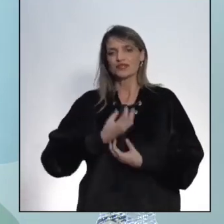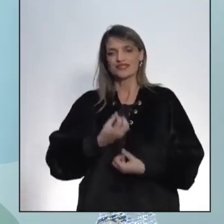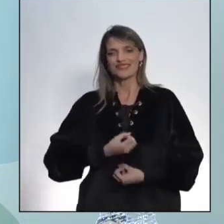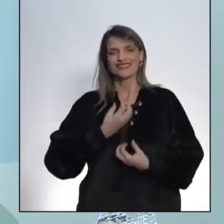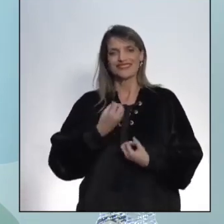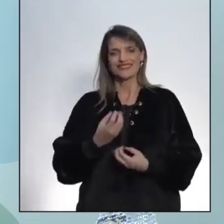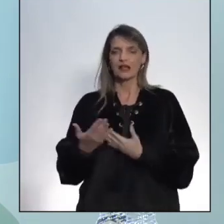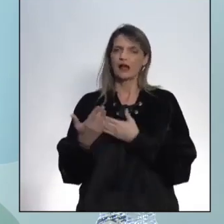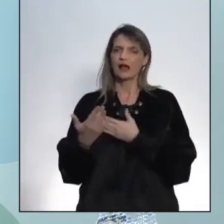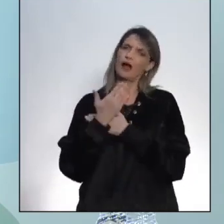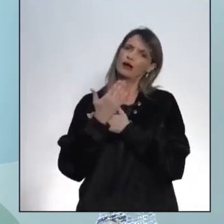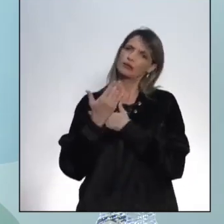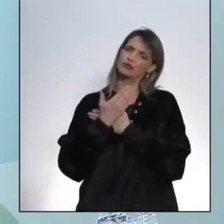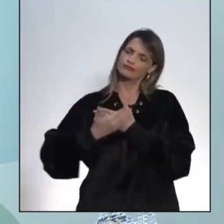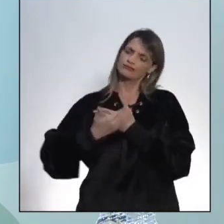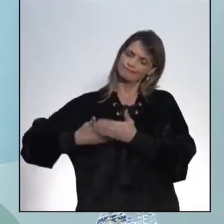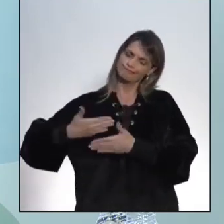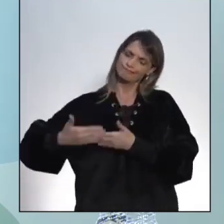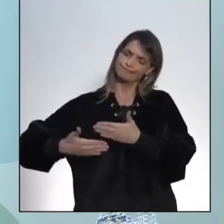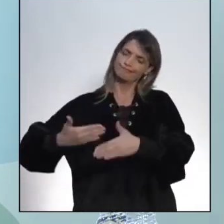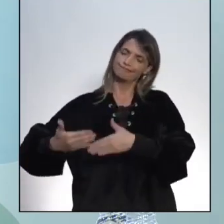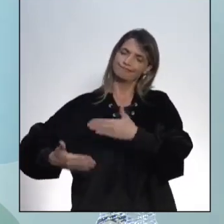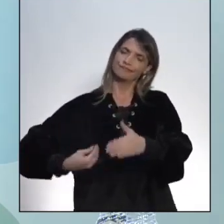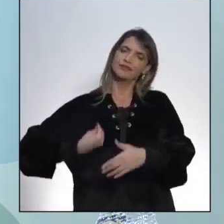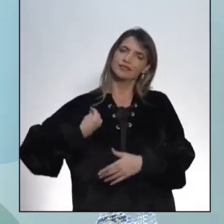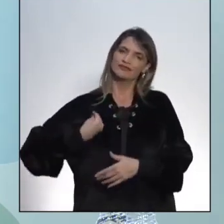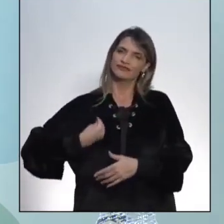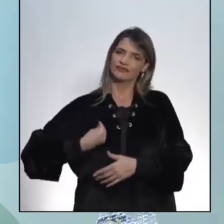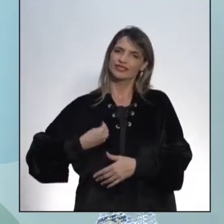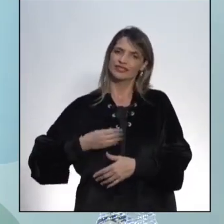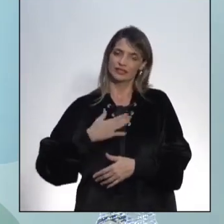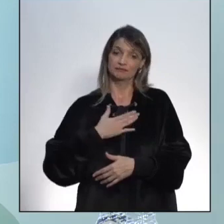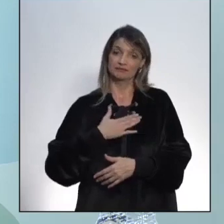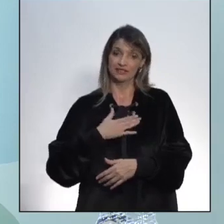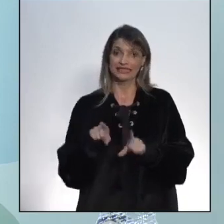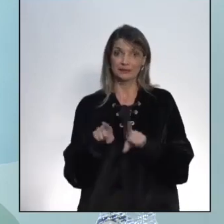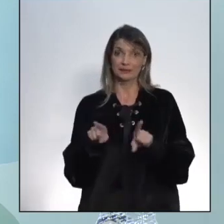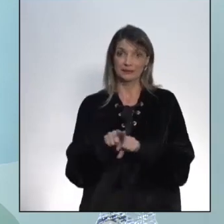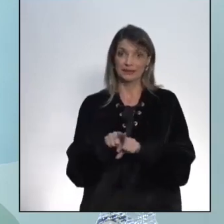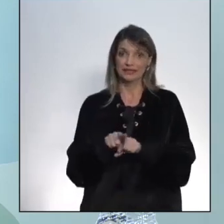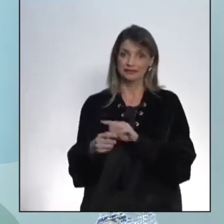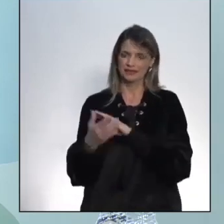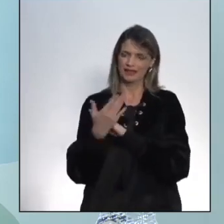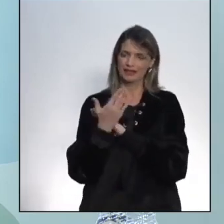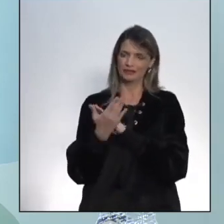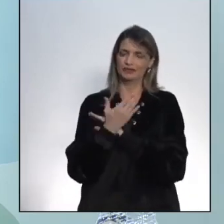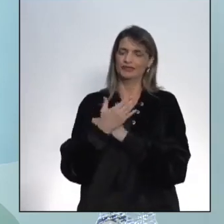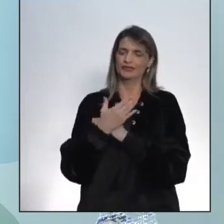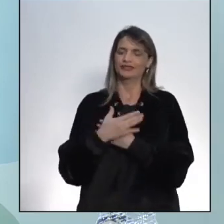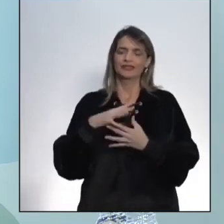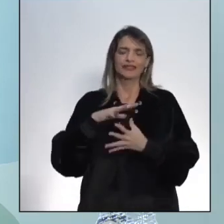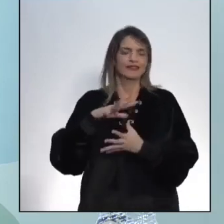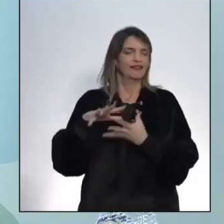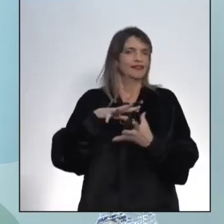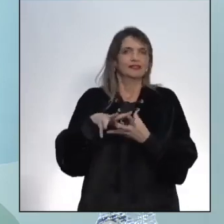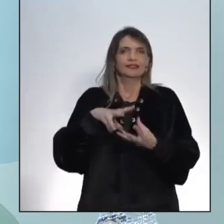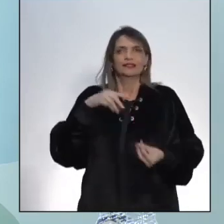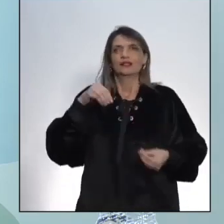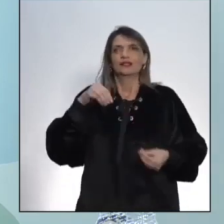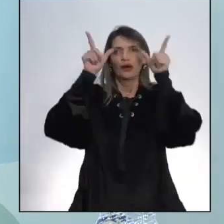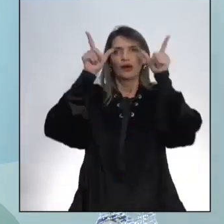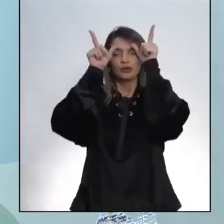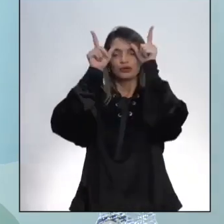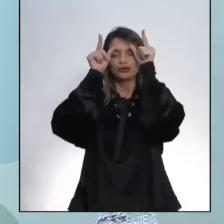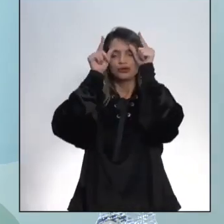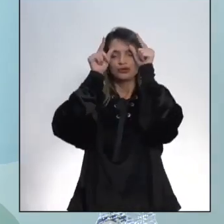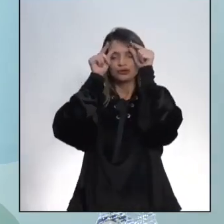me ajuda nesse processo que eu estou vivendo também, a alimentar um pouco a minha alma, me dar condições de interpretar